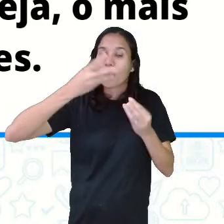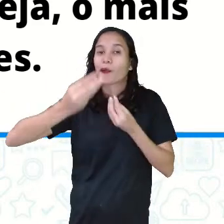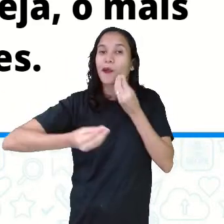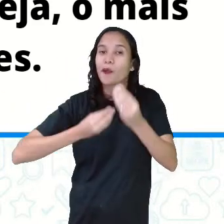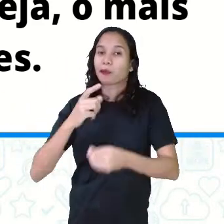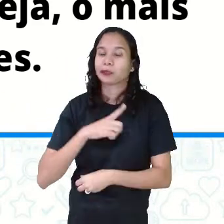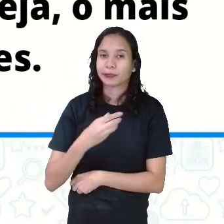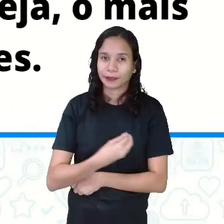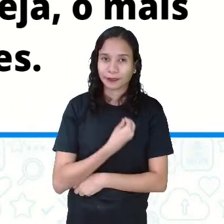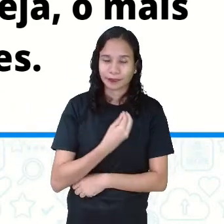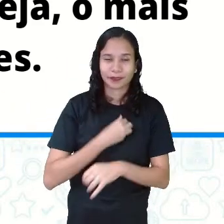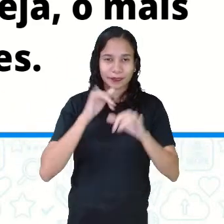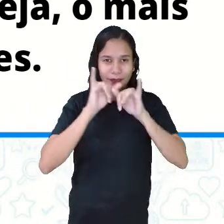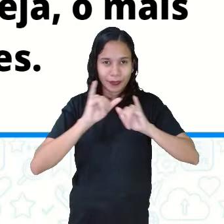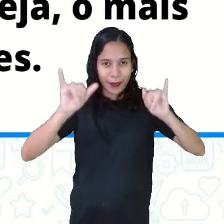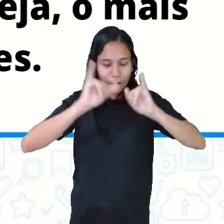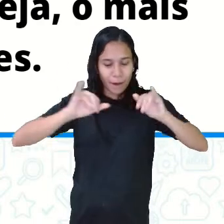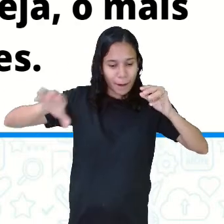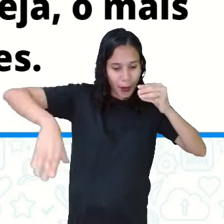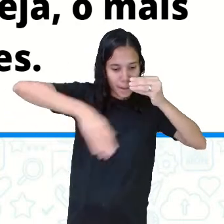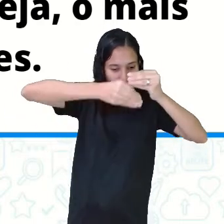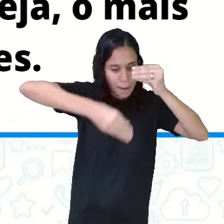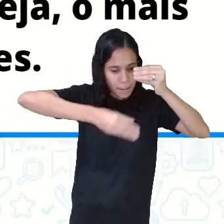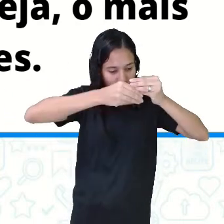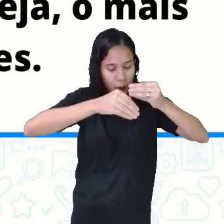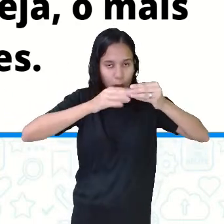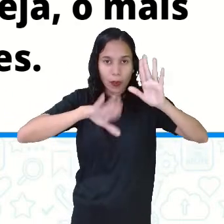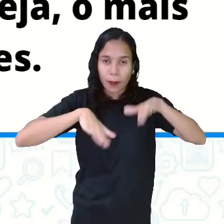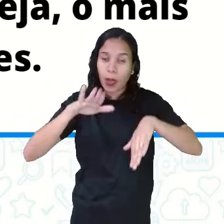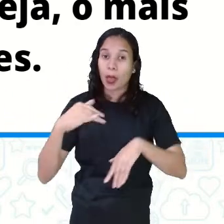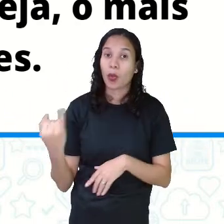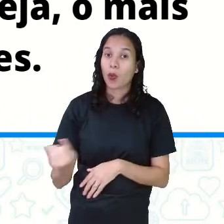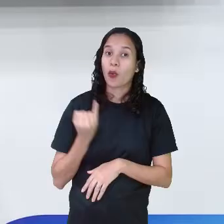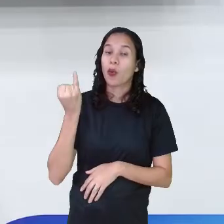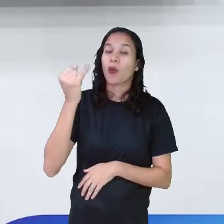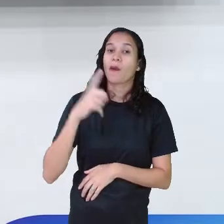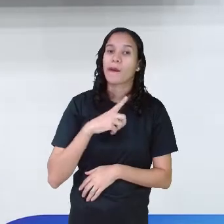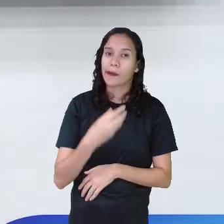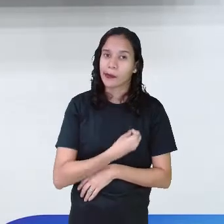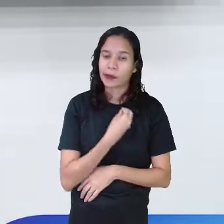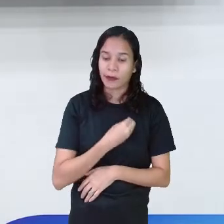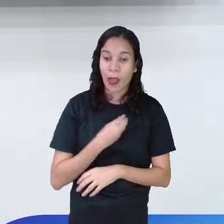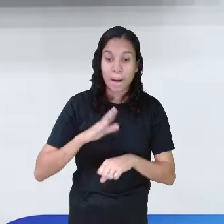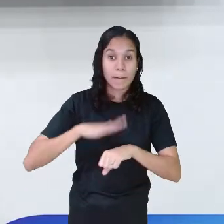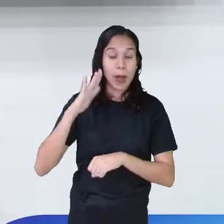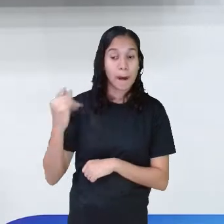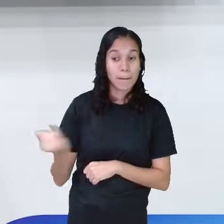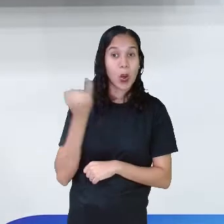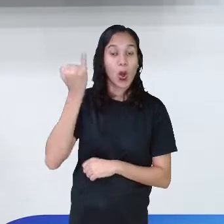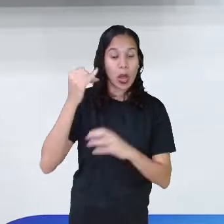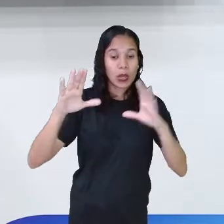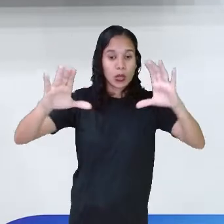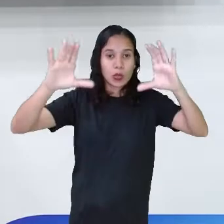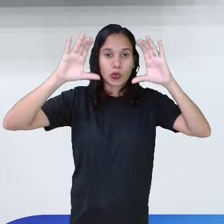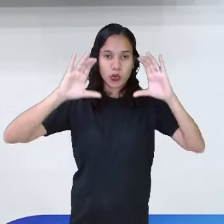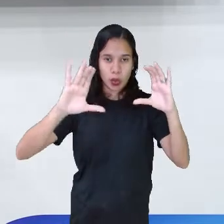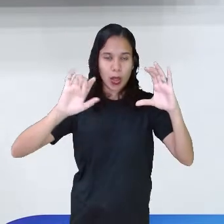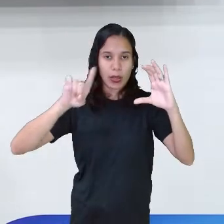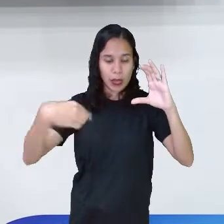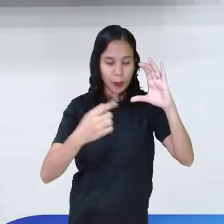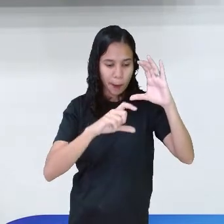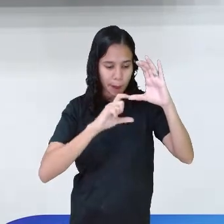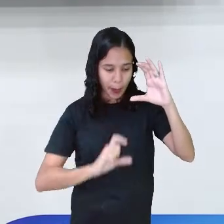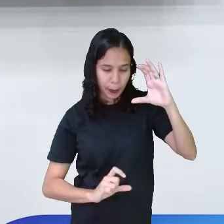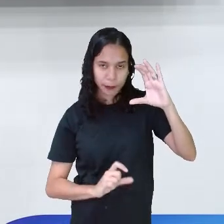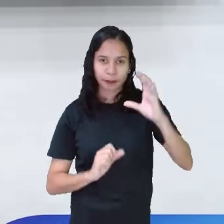seguir. As informações são colocadas de acordo com a relevância, ou seja, o mais importante é dito antes. Então, vamos